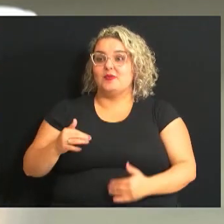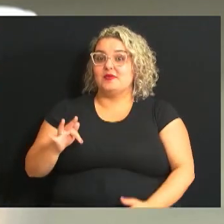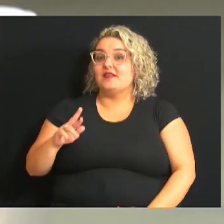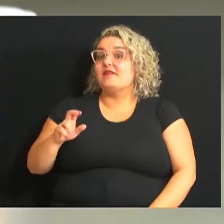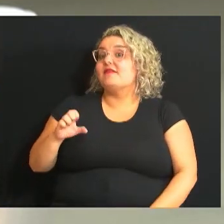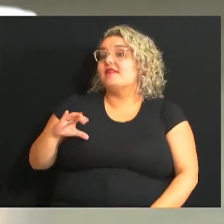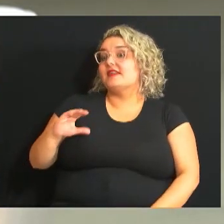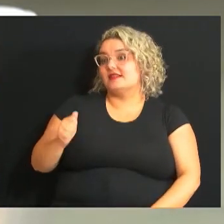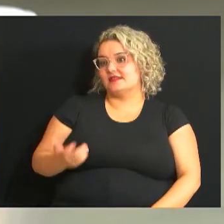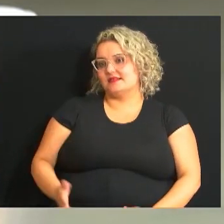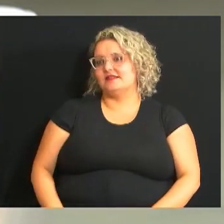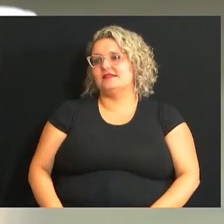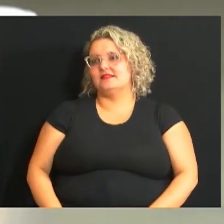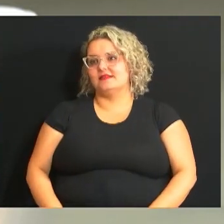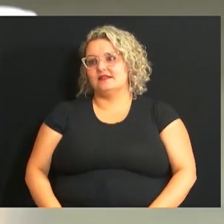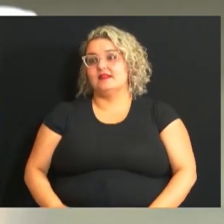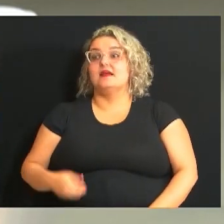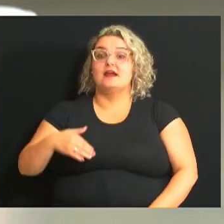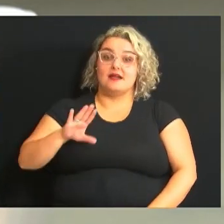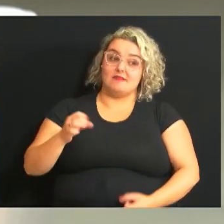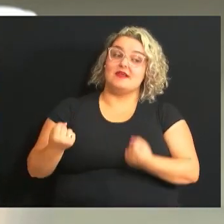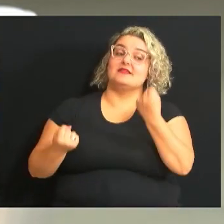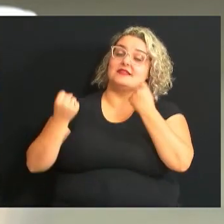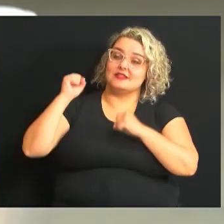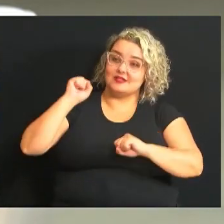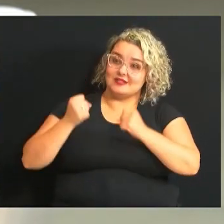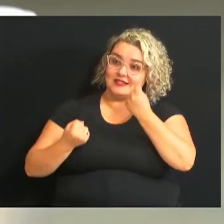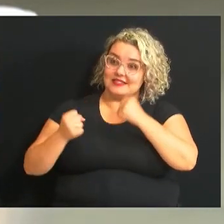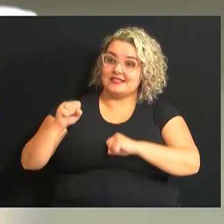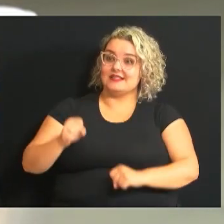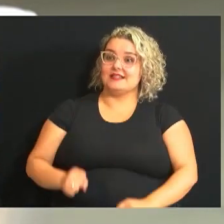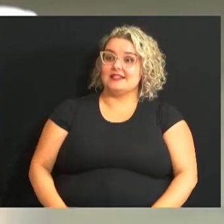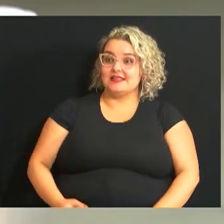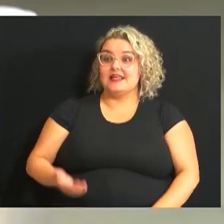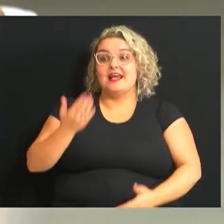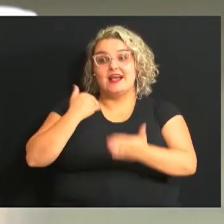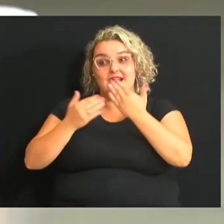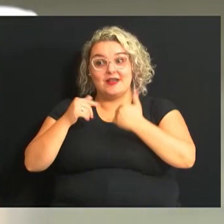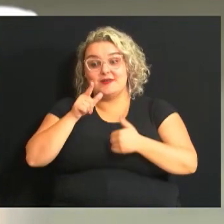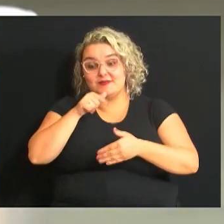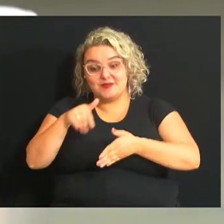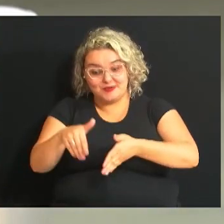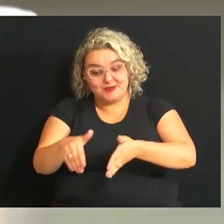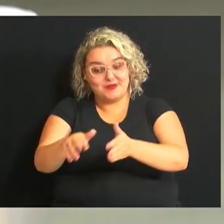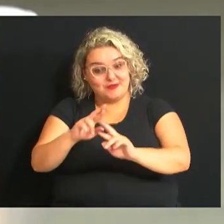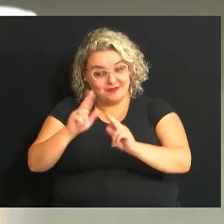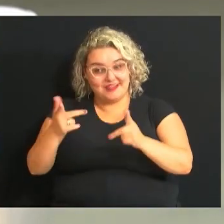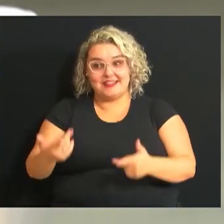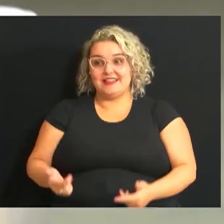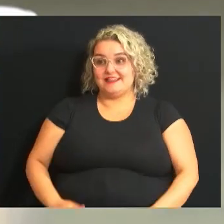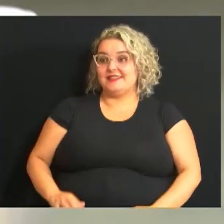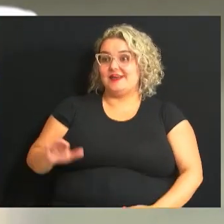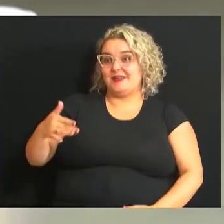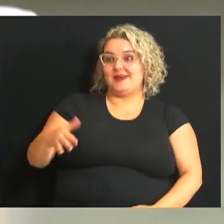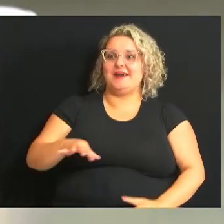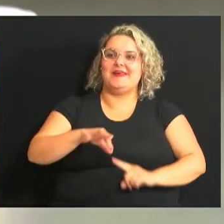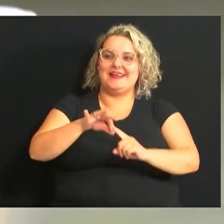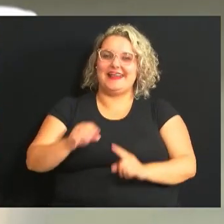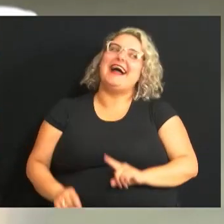coisa bem mais industrializada, a comida do RU é diferente. Qual você prefere? De lá, com